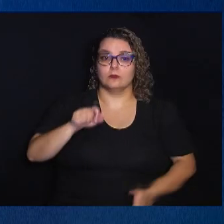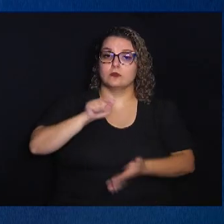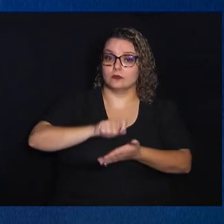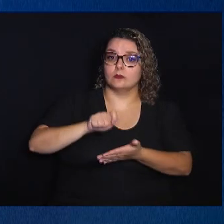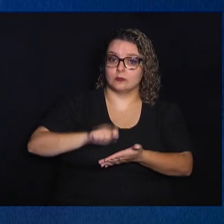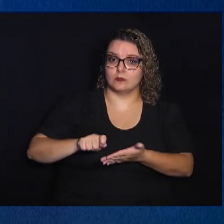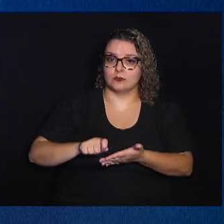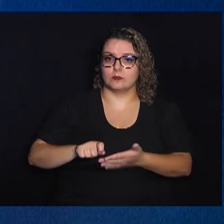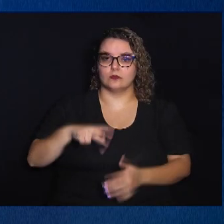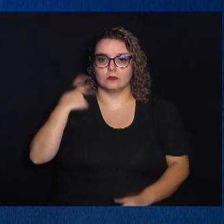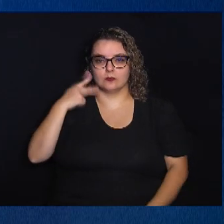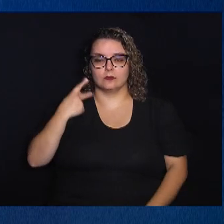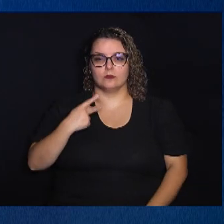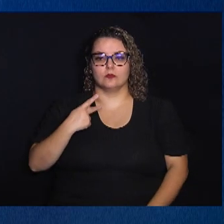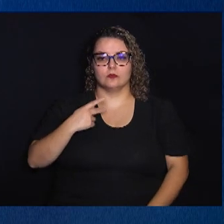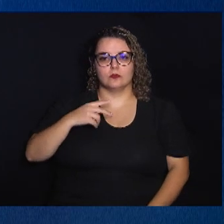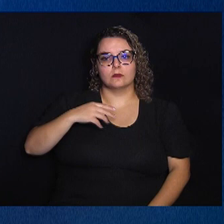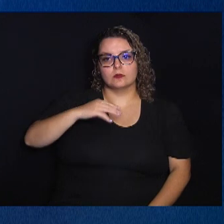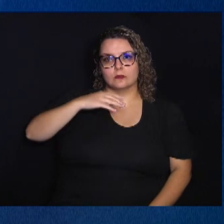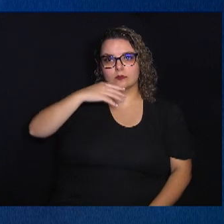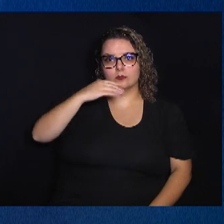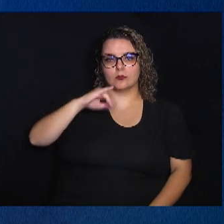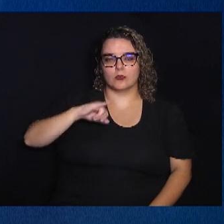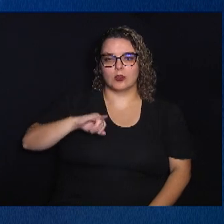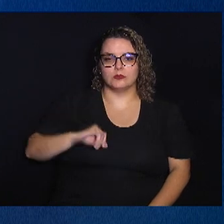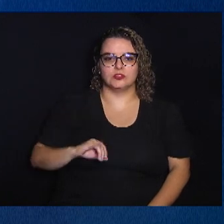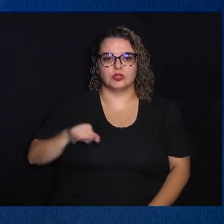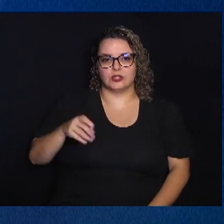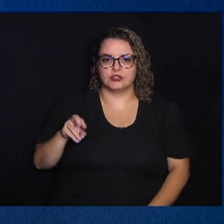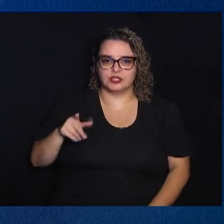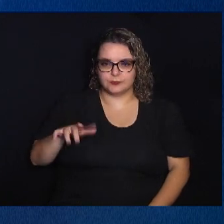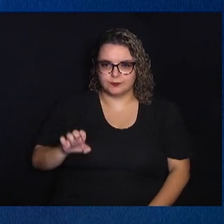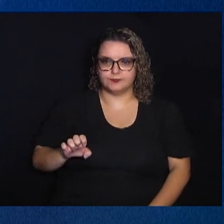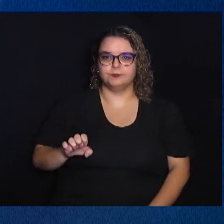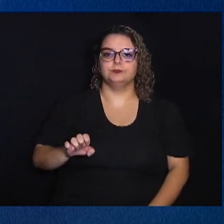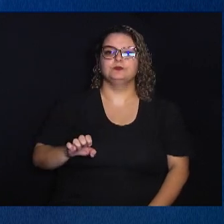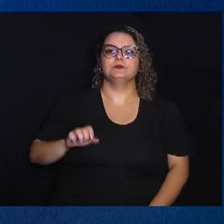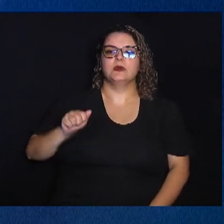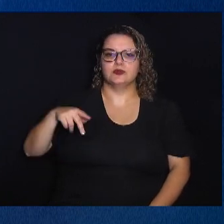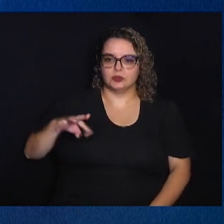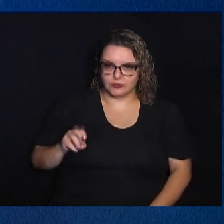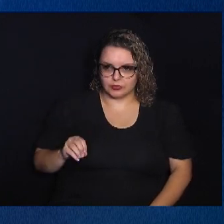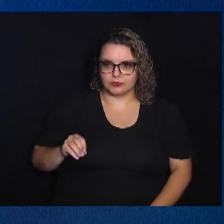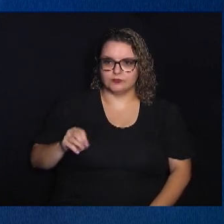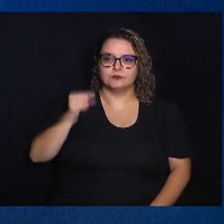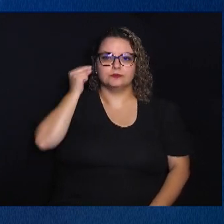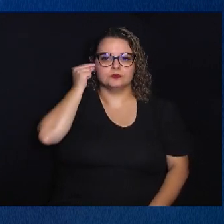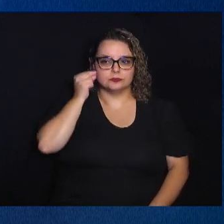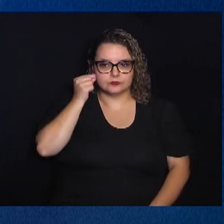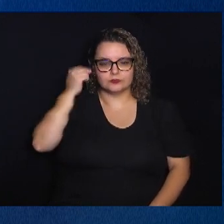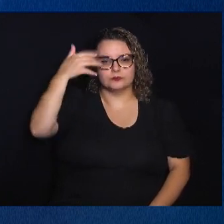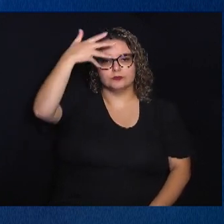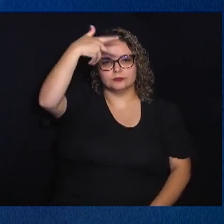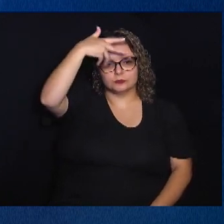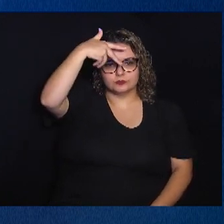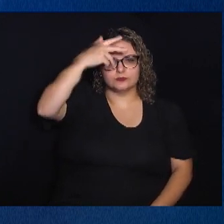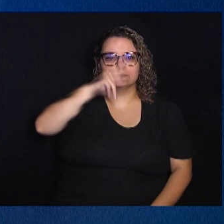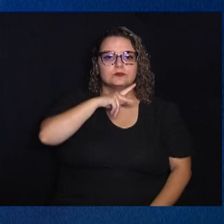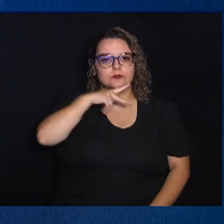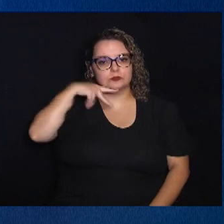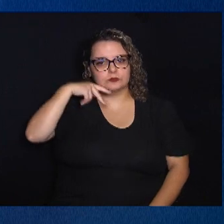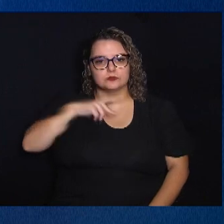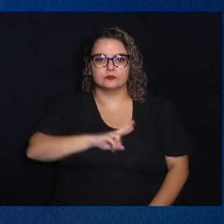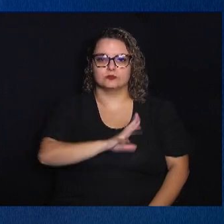dos vereadores Jorge da Farmácia, Antônio Flores, Marcelo Silva, Rodrigo da Farmadic, Permínio